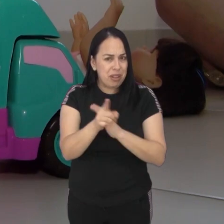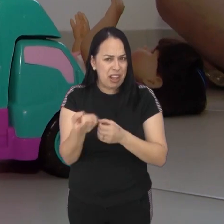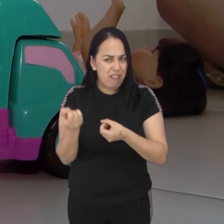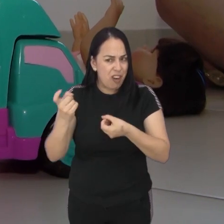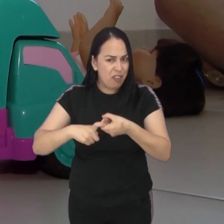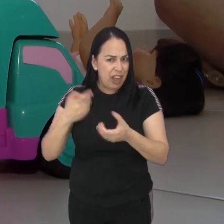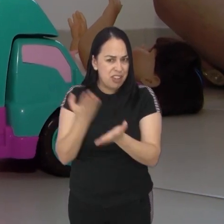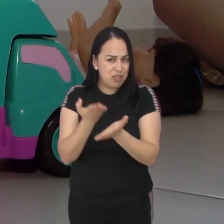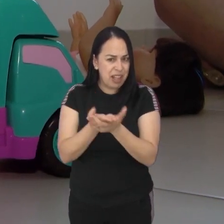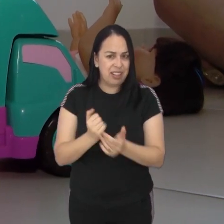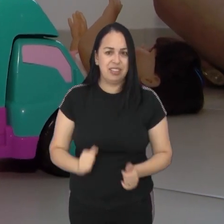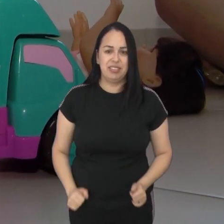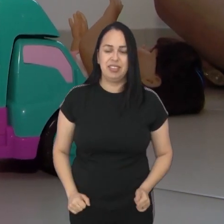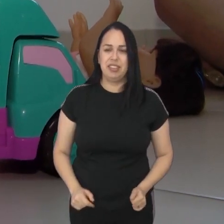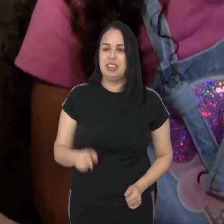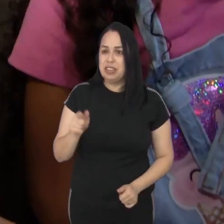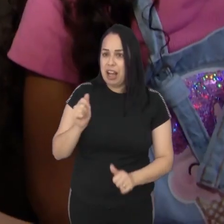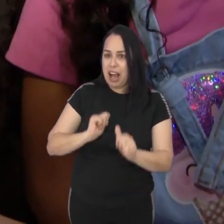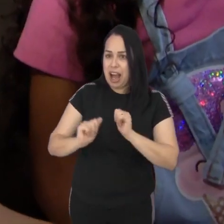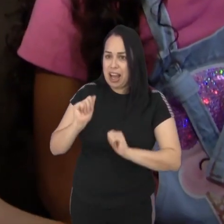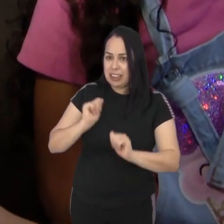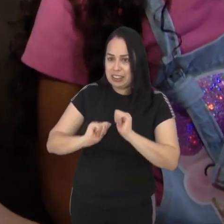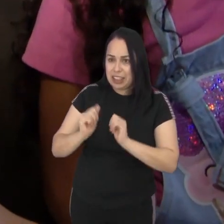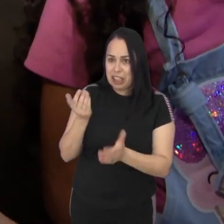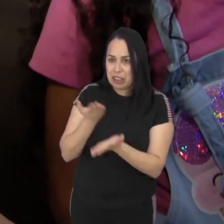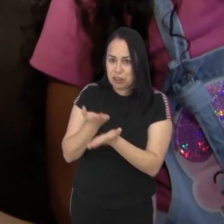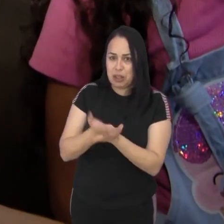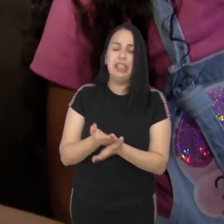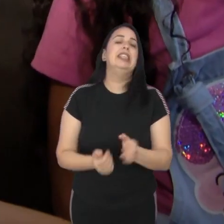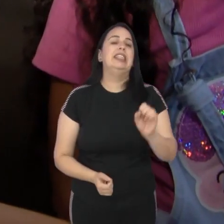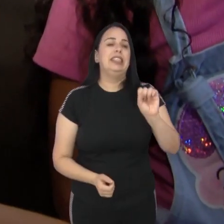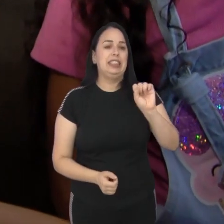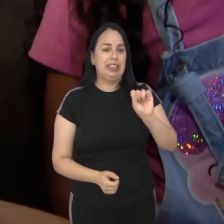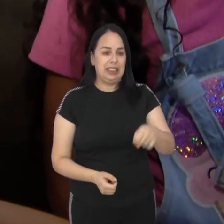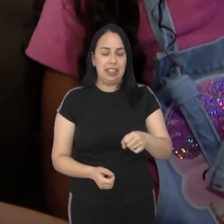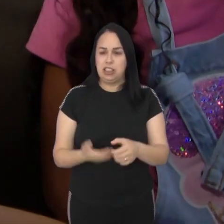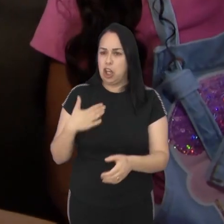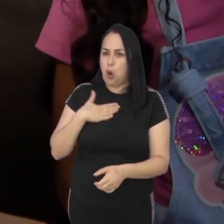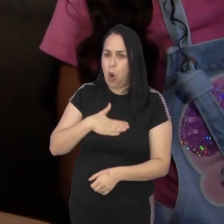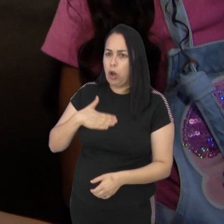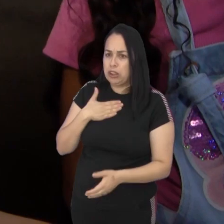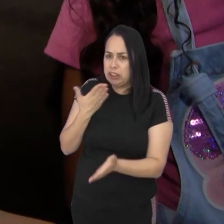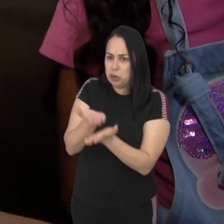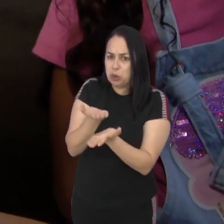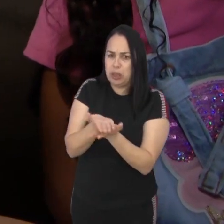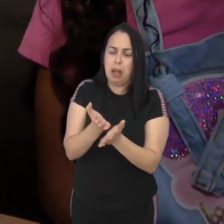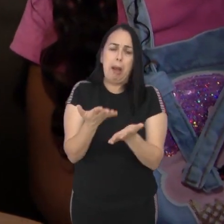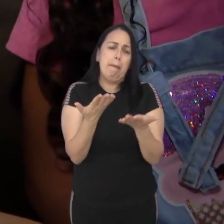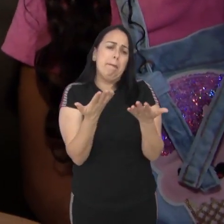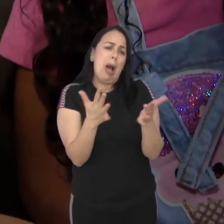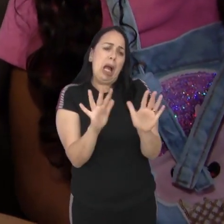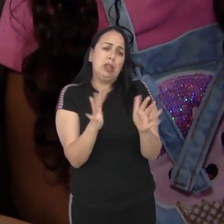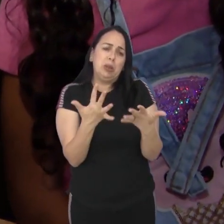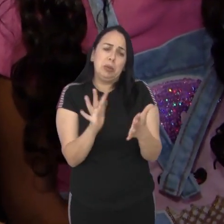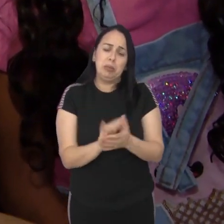se elas querem voltar para a sala de aula. E você tá ansiosa para voltar às aulas? Sim. Você gosta de ir para a escola? Mais ou